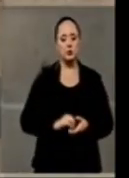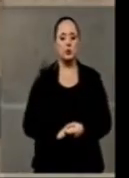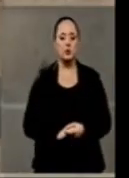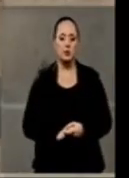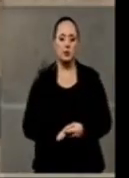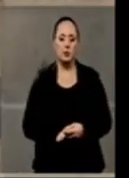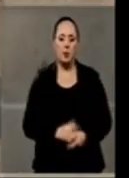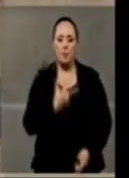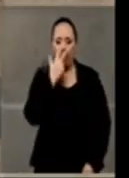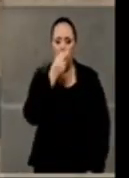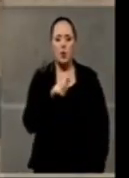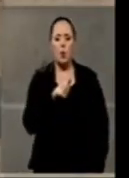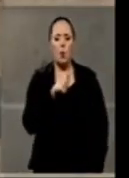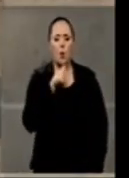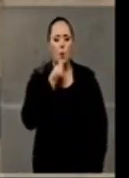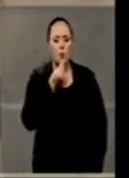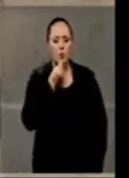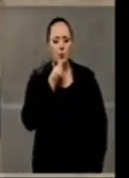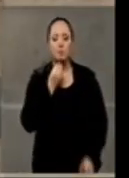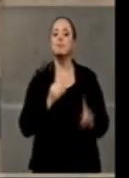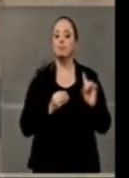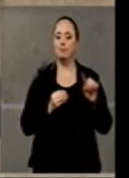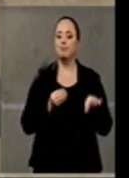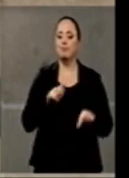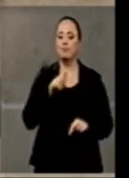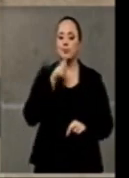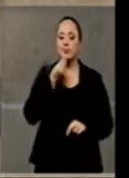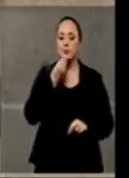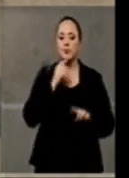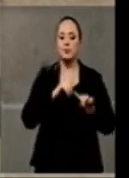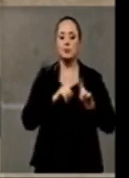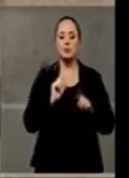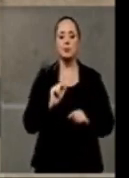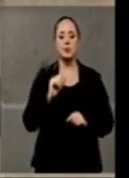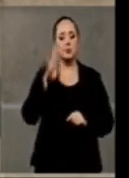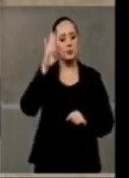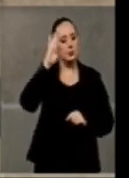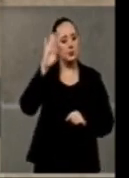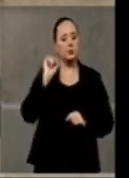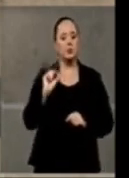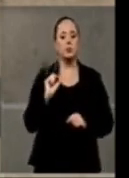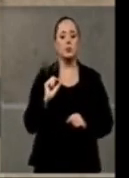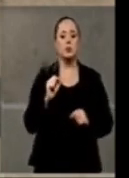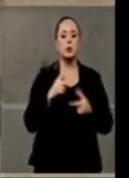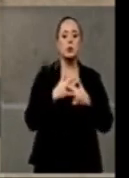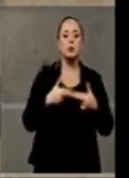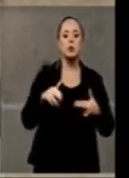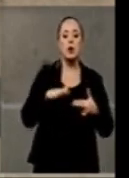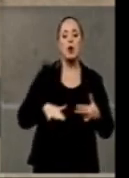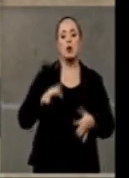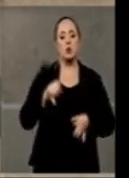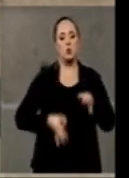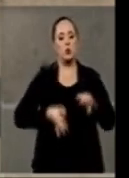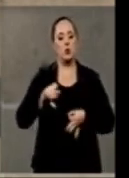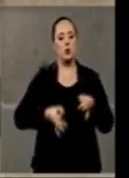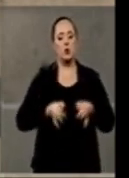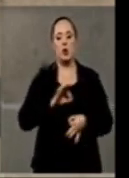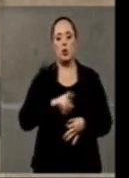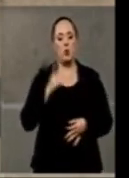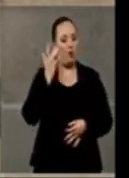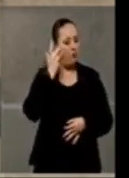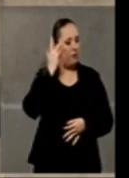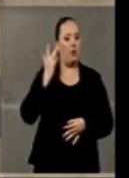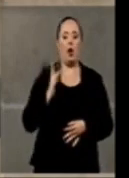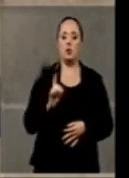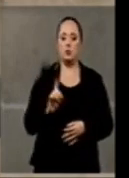e é mas na prática sobretudo em momentos de grande tensão política não é tão fácil